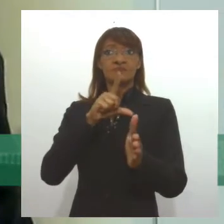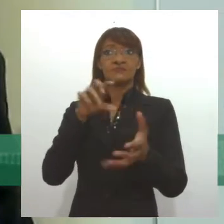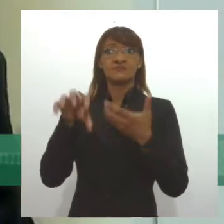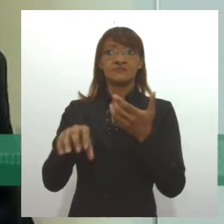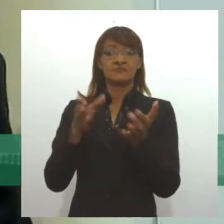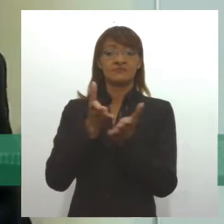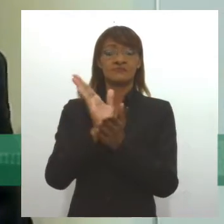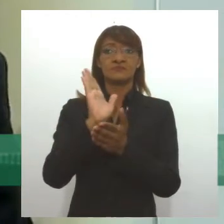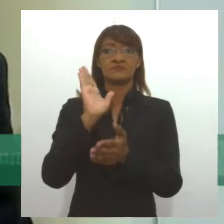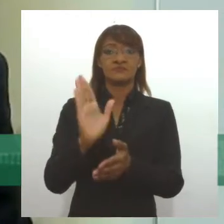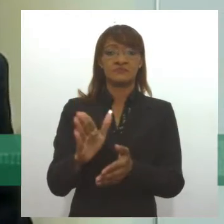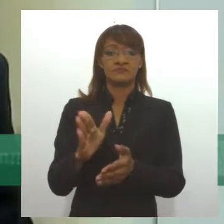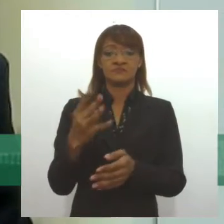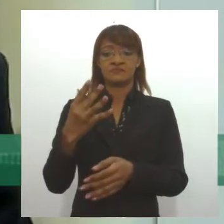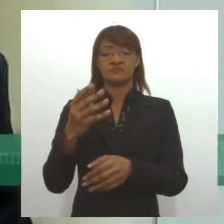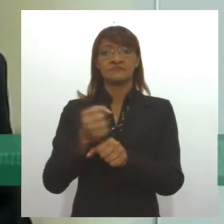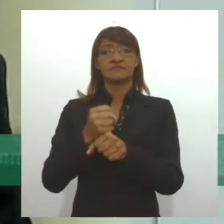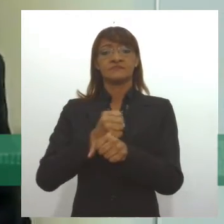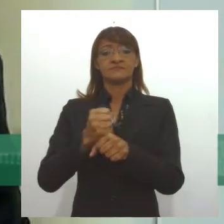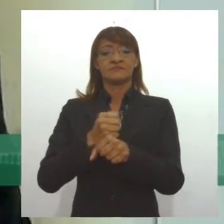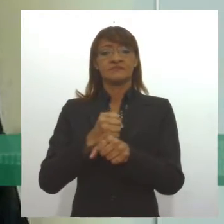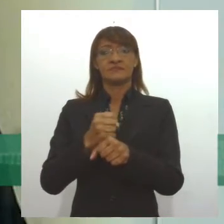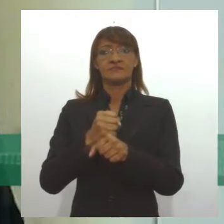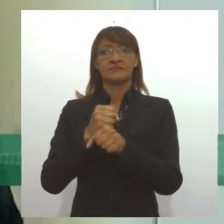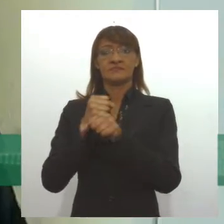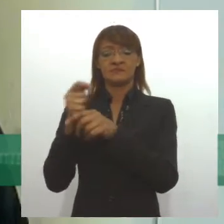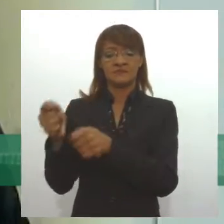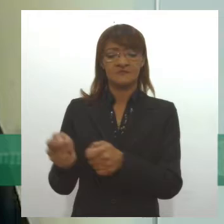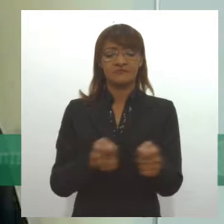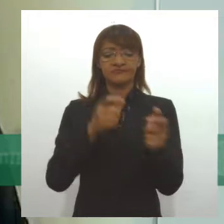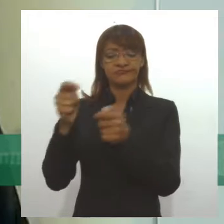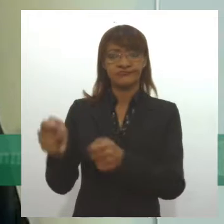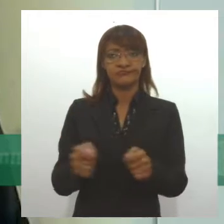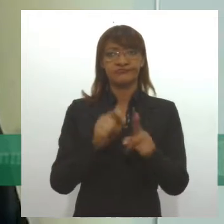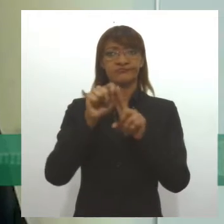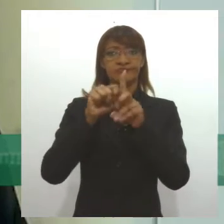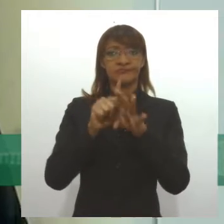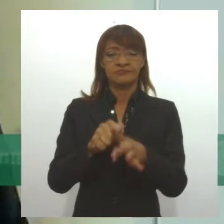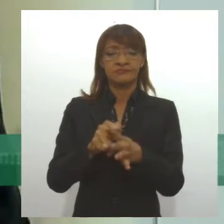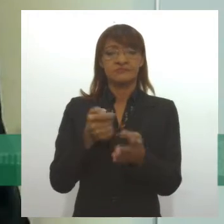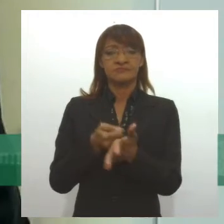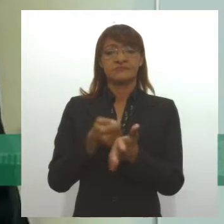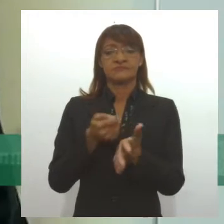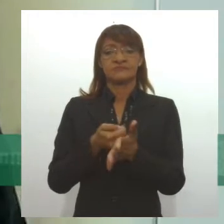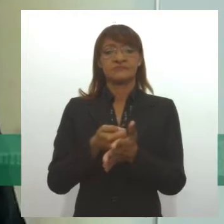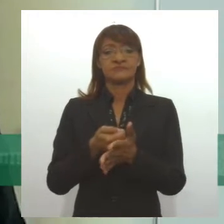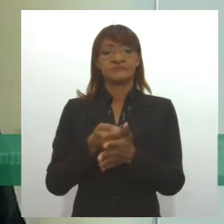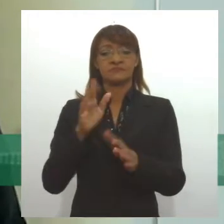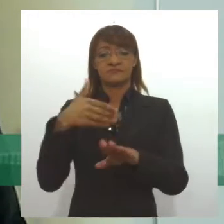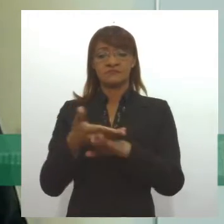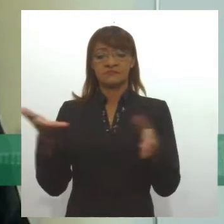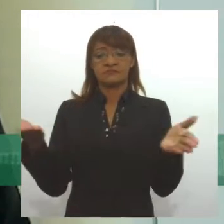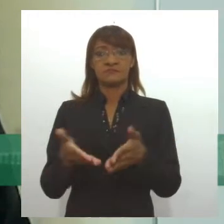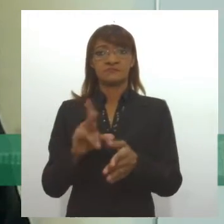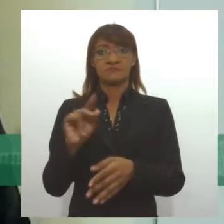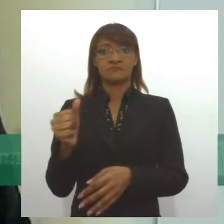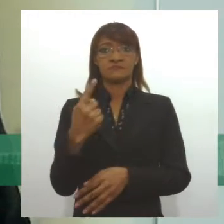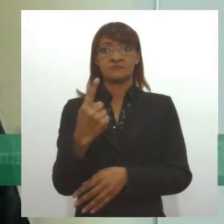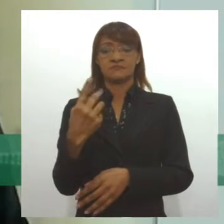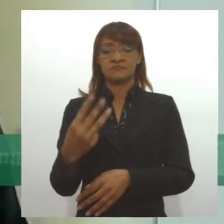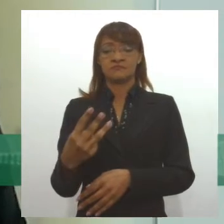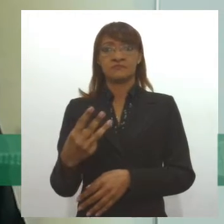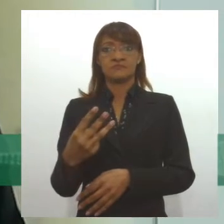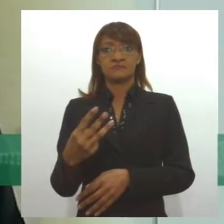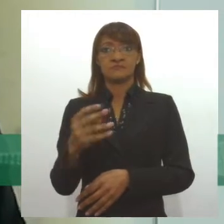4 anos, semana, meses, né, cobrando para a votação em plenário, até que agora, no dia 13 de julho,